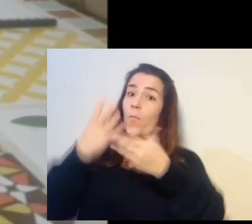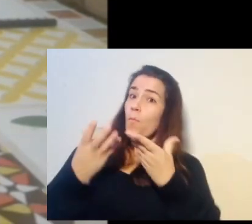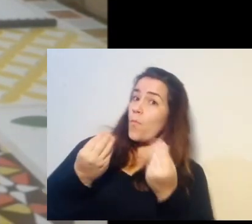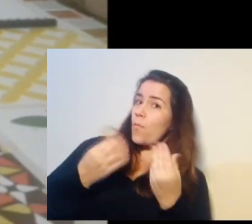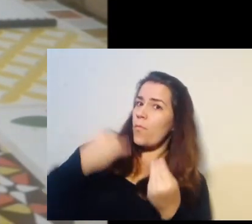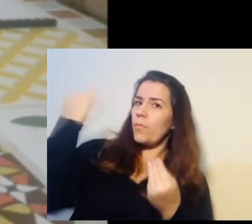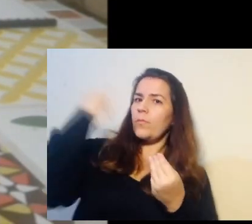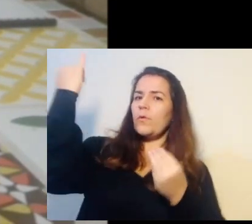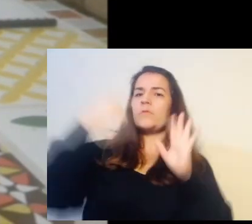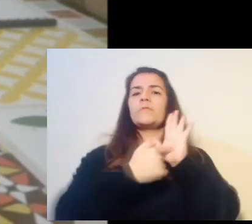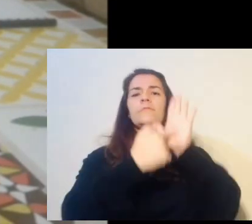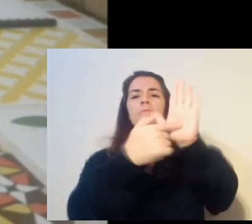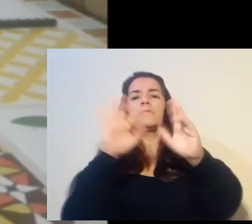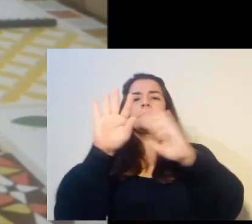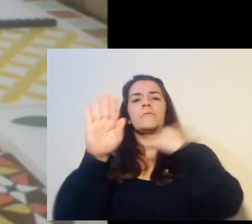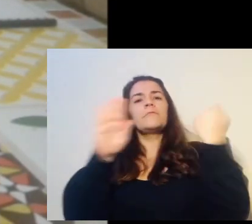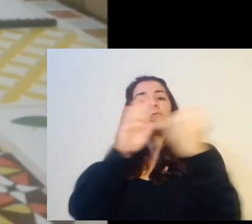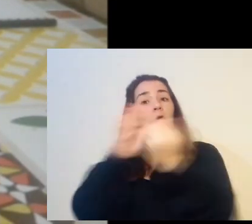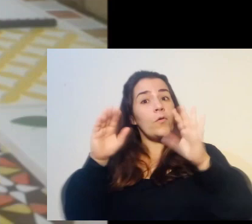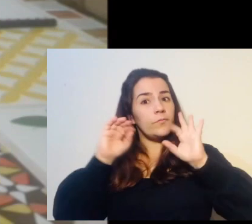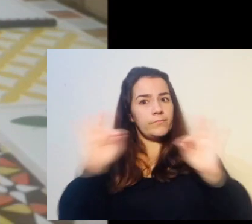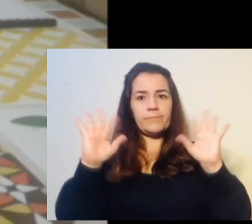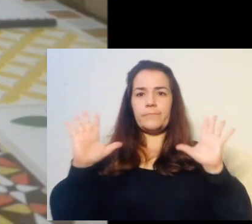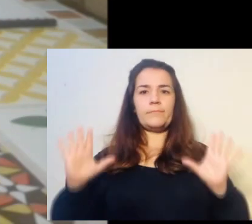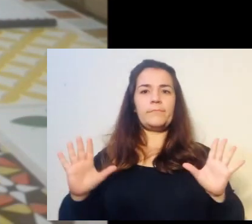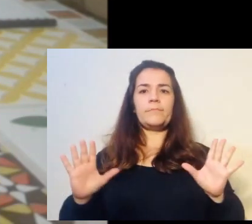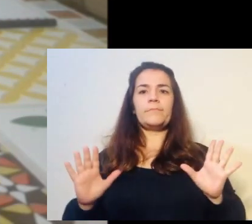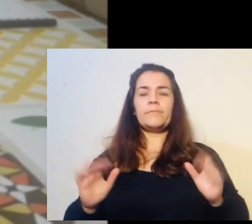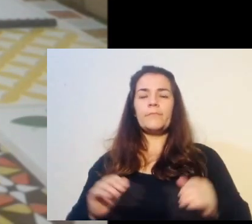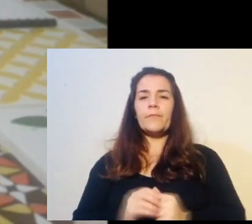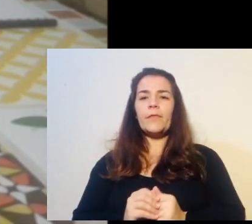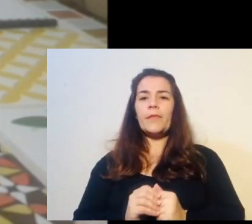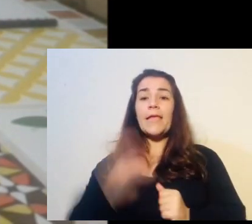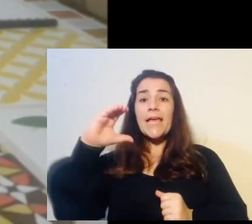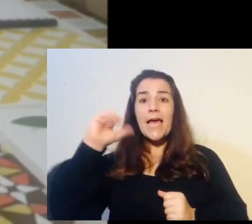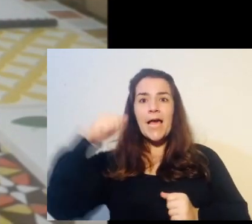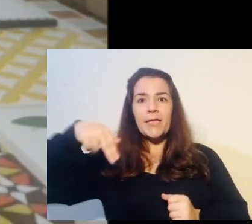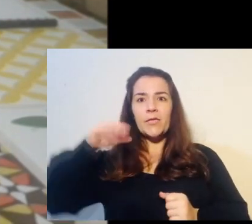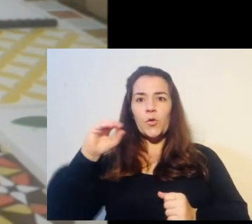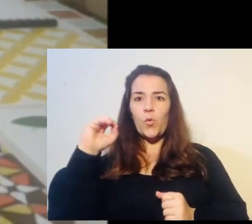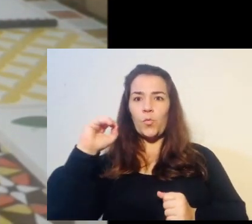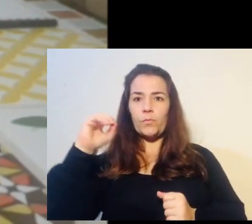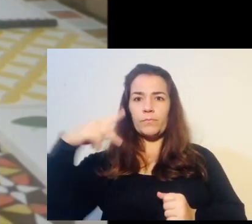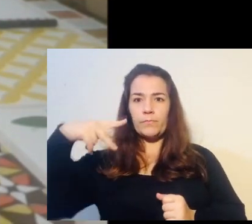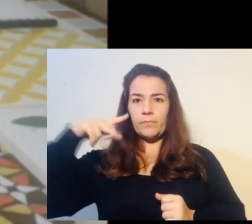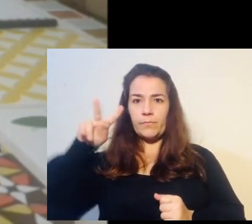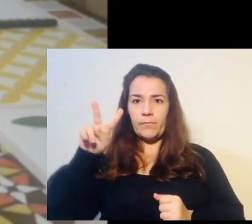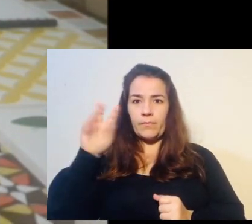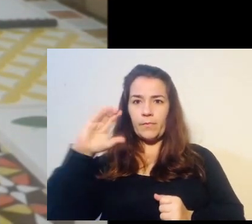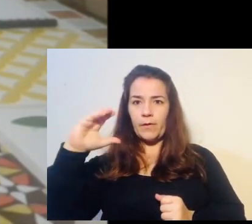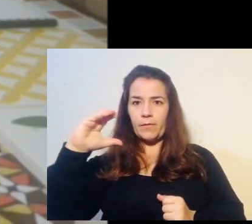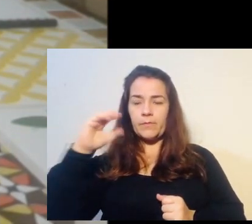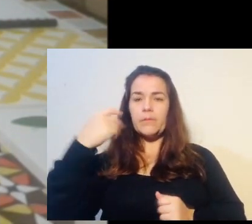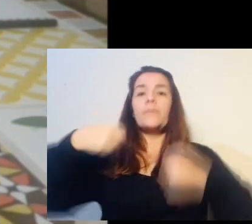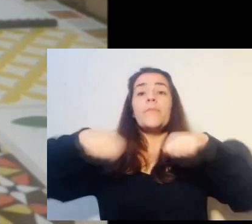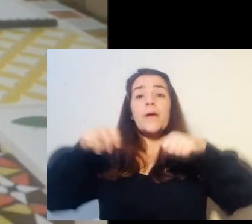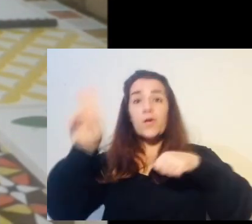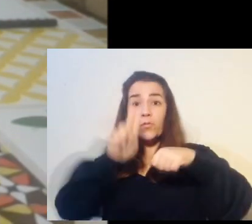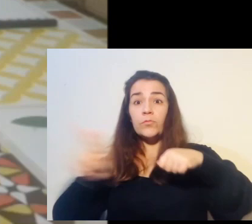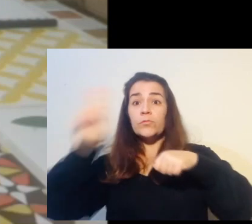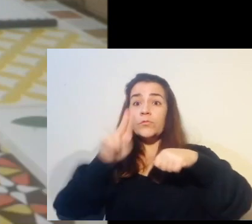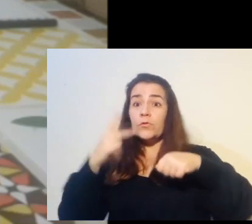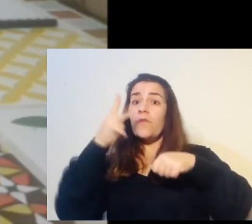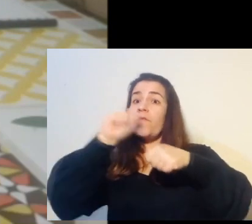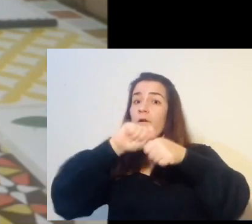muito importante, os materiais. Antes de tudo, o cano, que a gente vai precisar usar. Então, primeiro material,